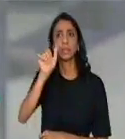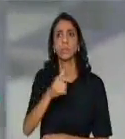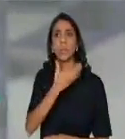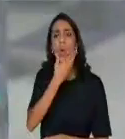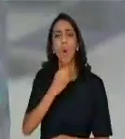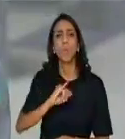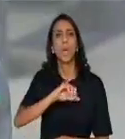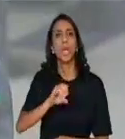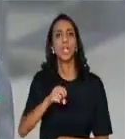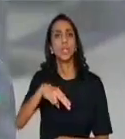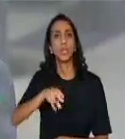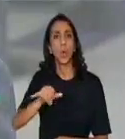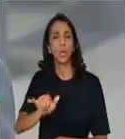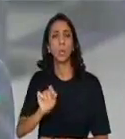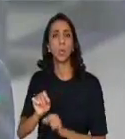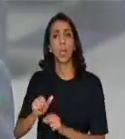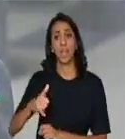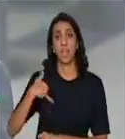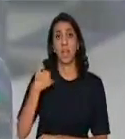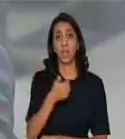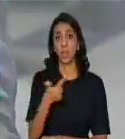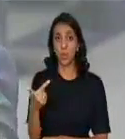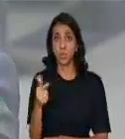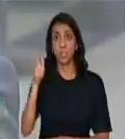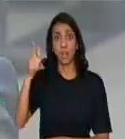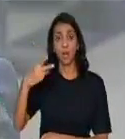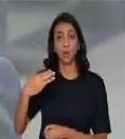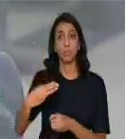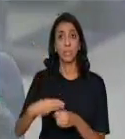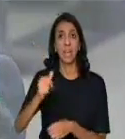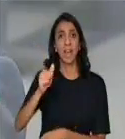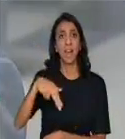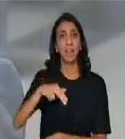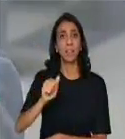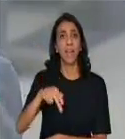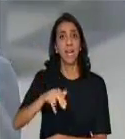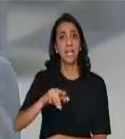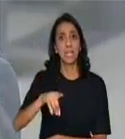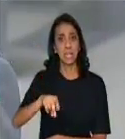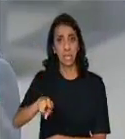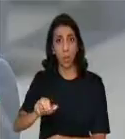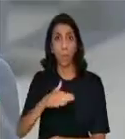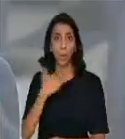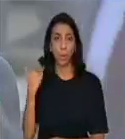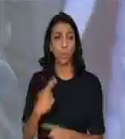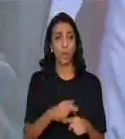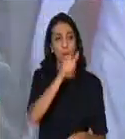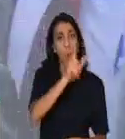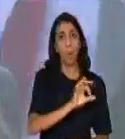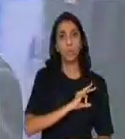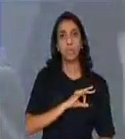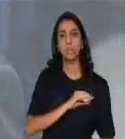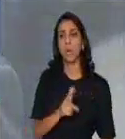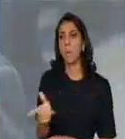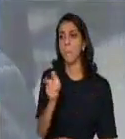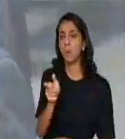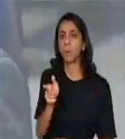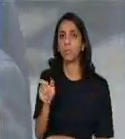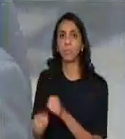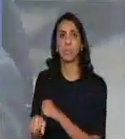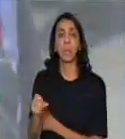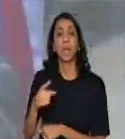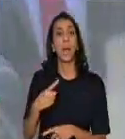Johnny Hickson, que aos 12 anos de idade, no município de Ananindeua, foi baleado por um policial quando tentava